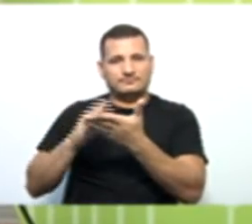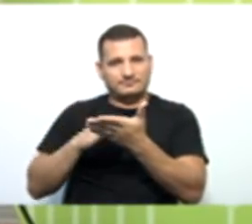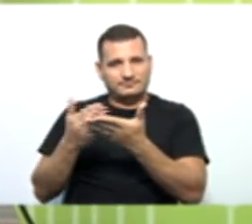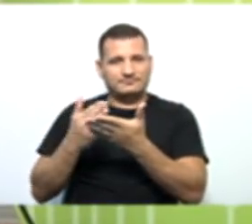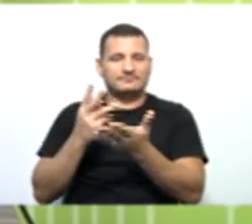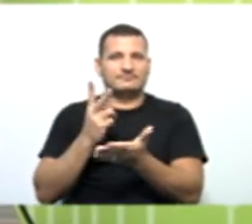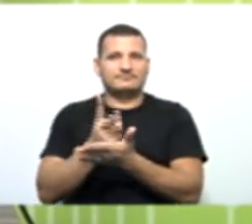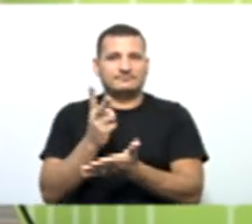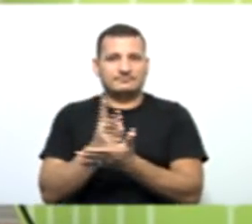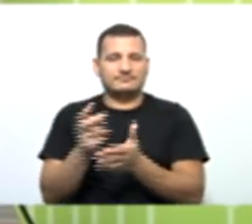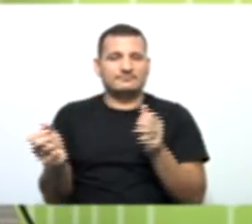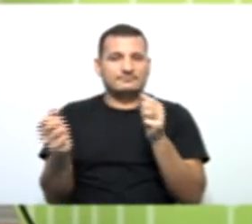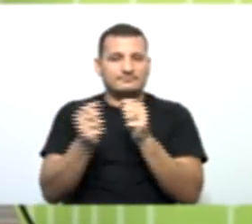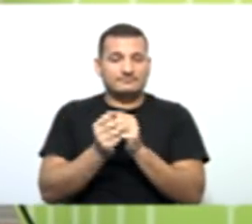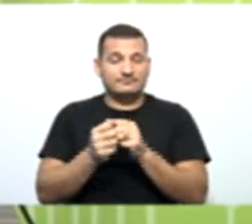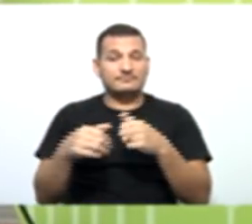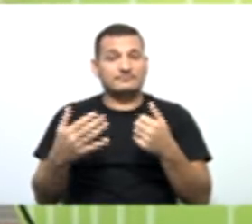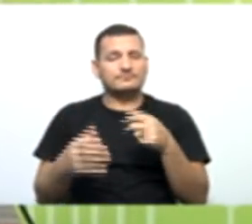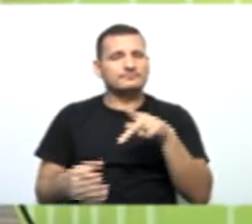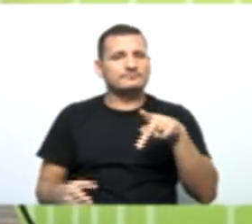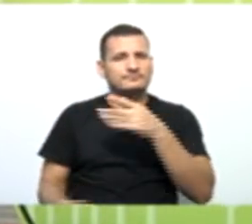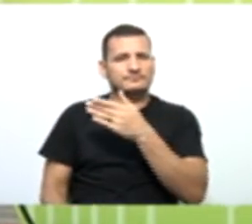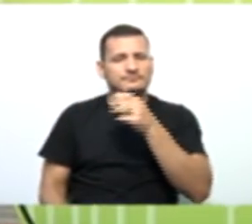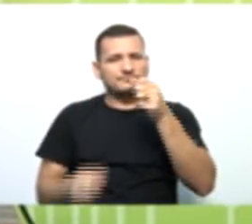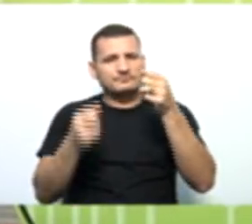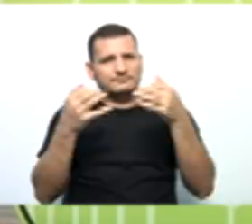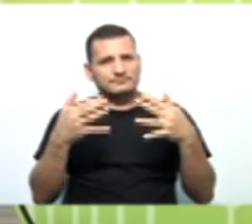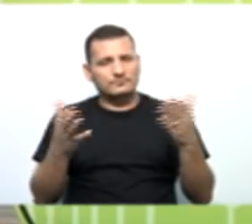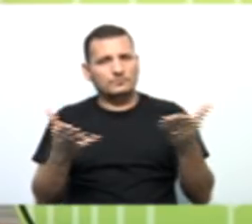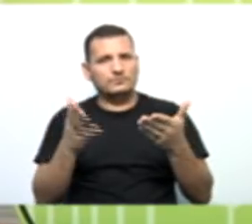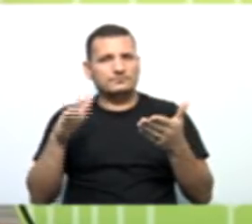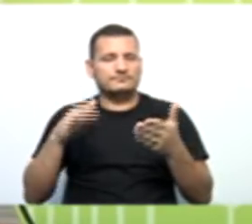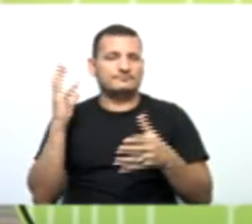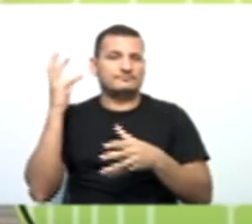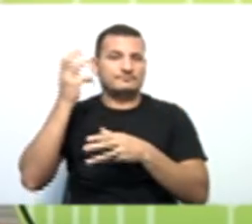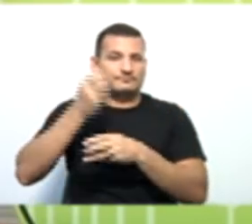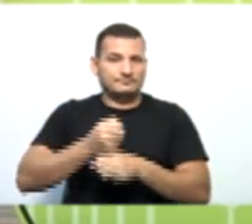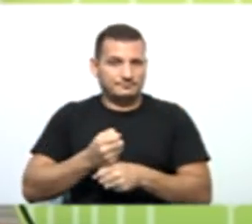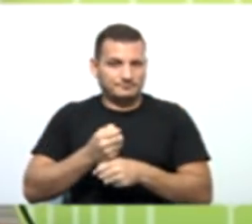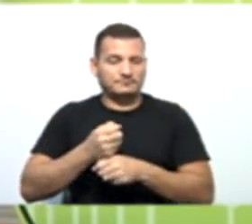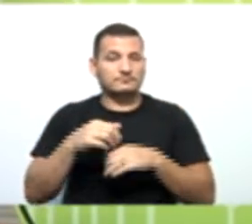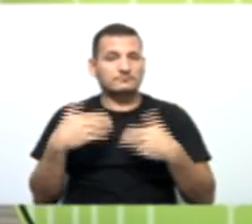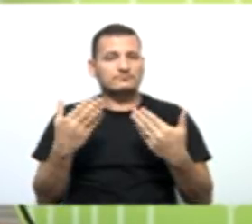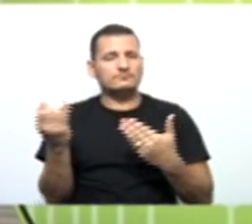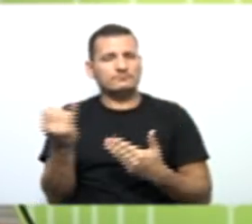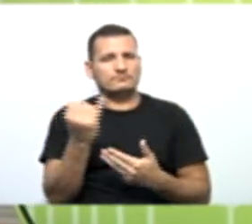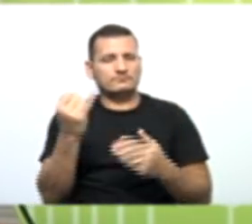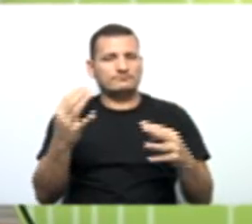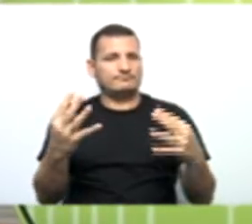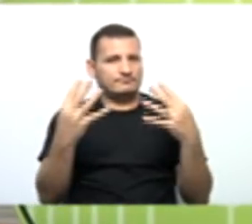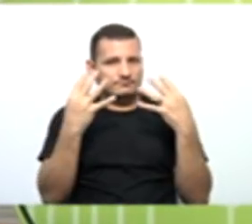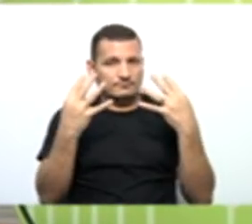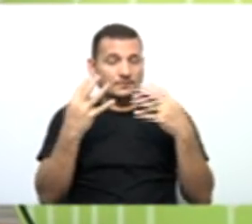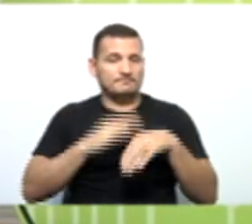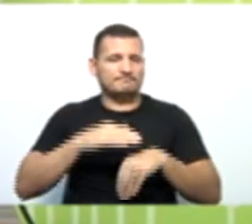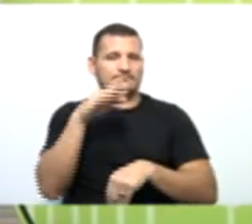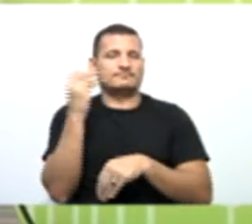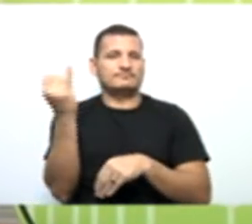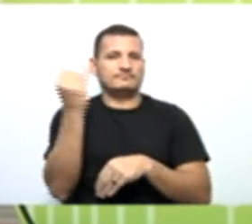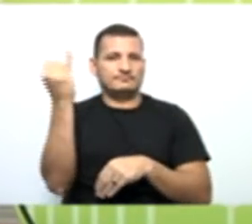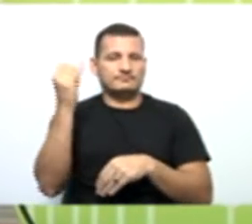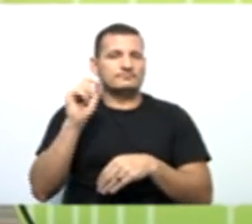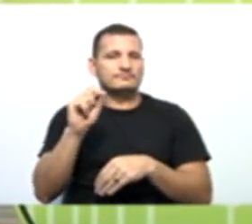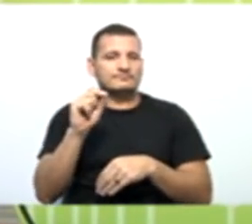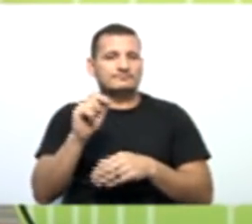primeira aula. Então, como a professora Adriana falou, hoje é revisão, tá bom? E é importante prestar atenção, mas mais importante do que